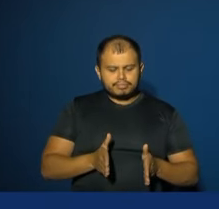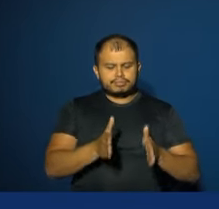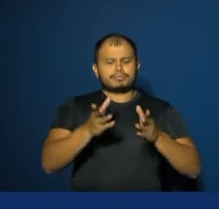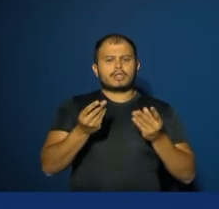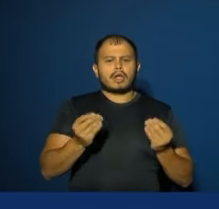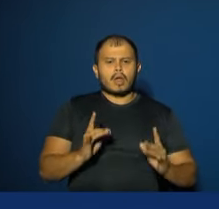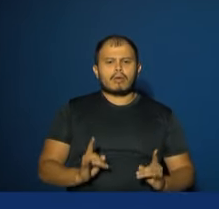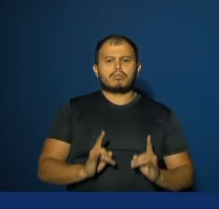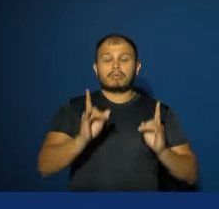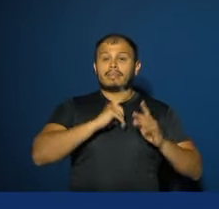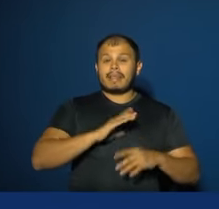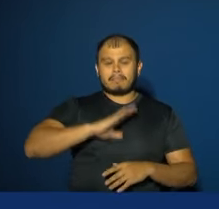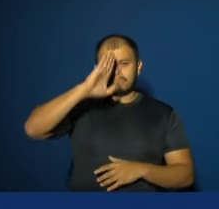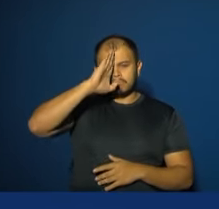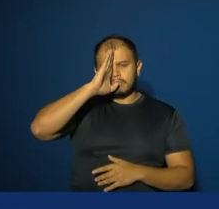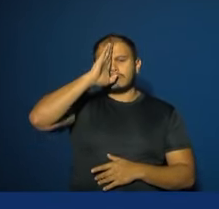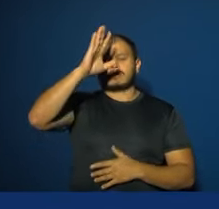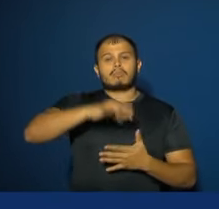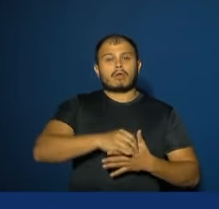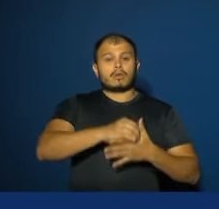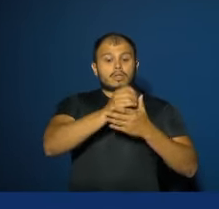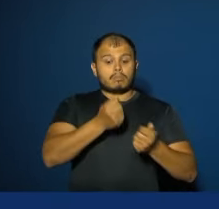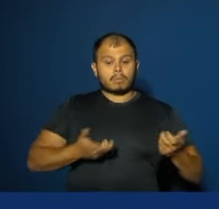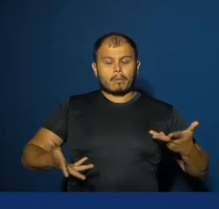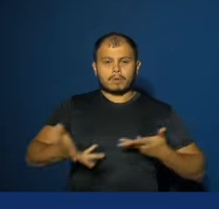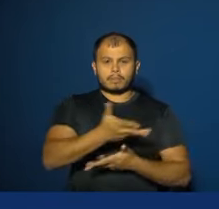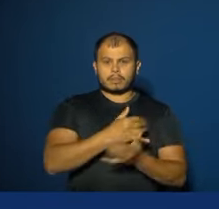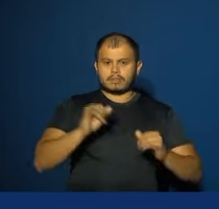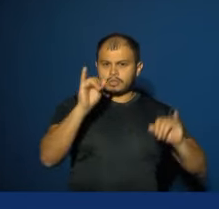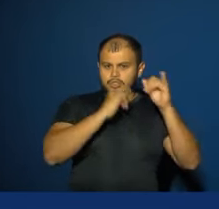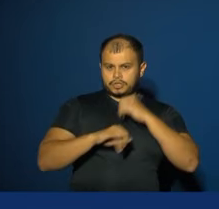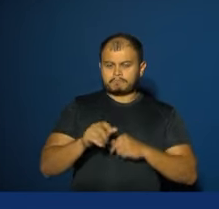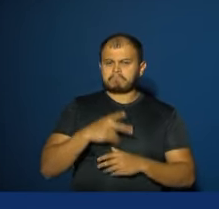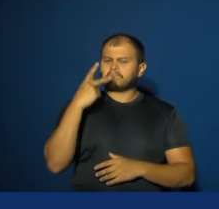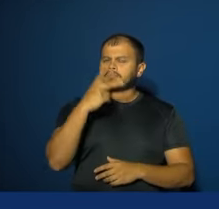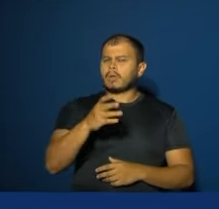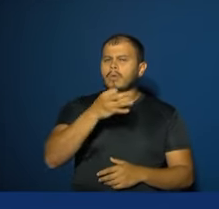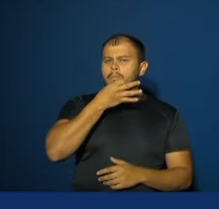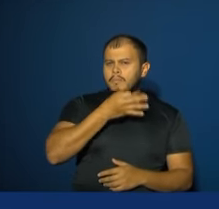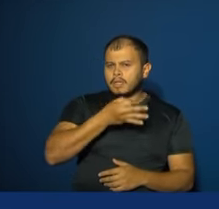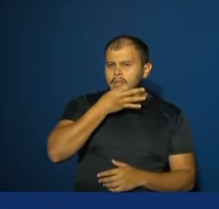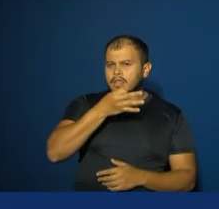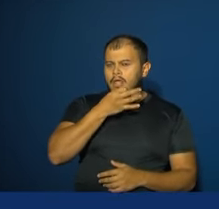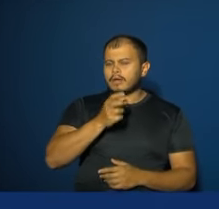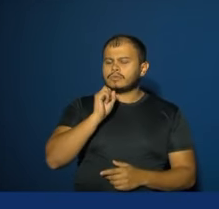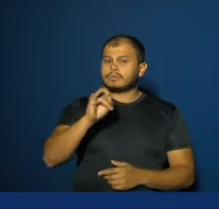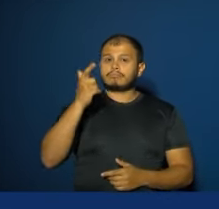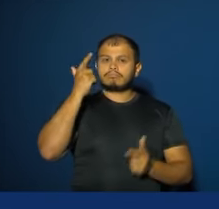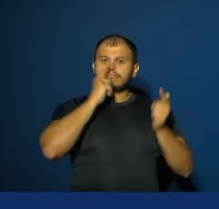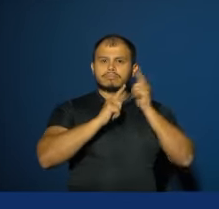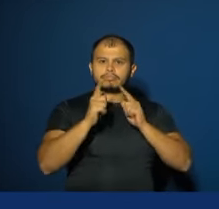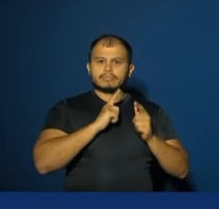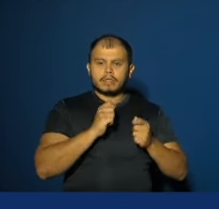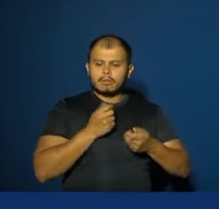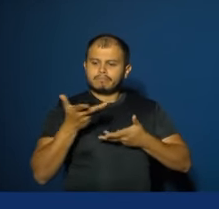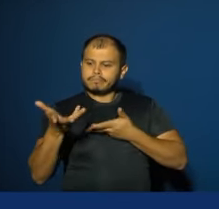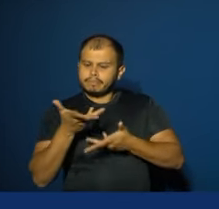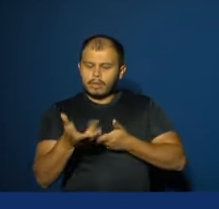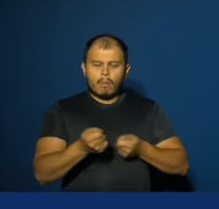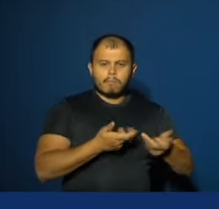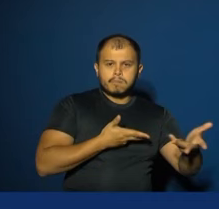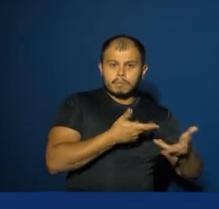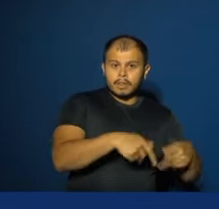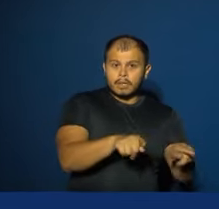wire, líder de mercado nesse segmento. Então, do seu ponto de vista, considerando o modelo de negócio da Neva, como